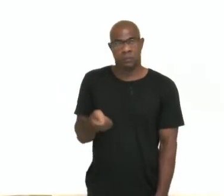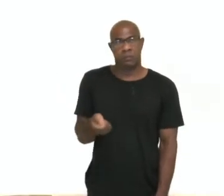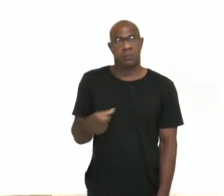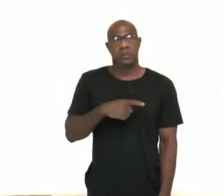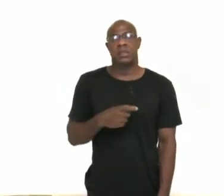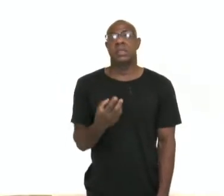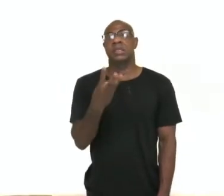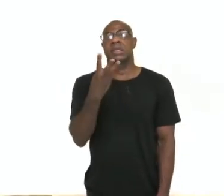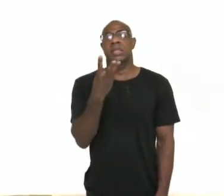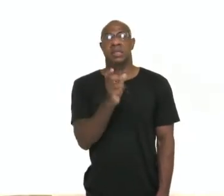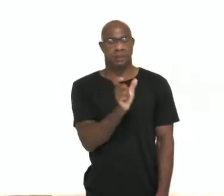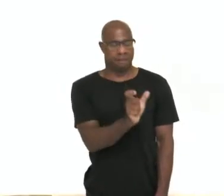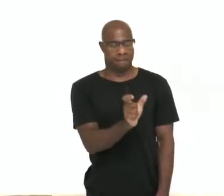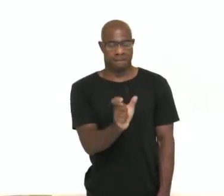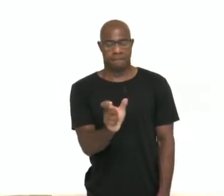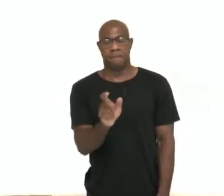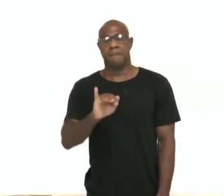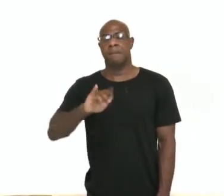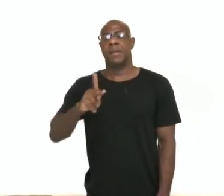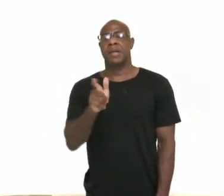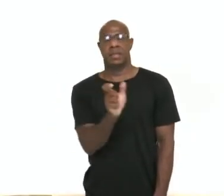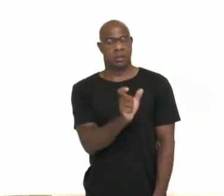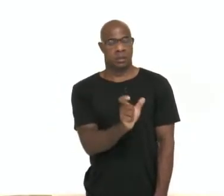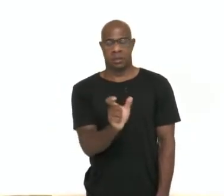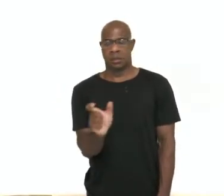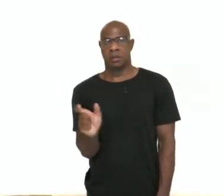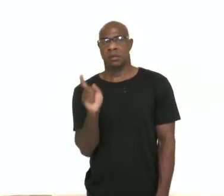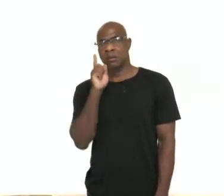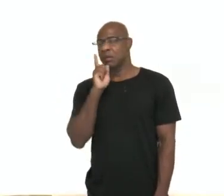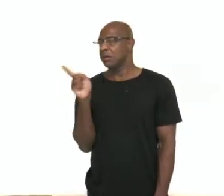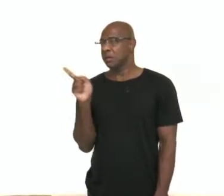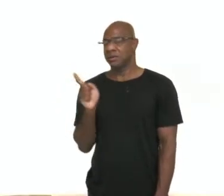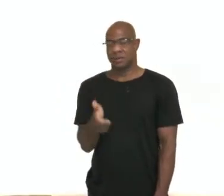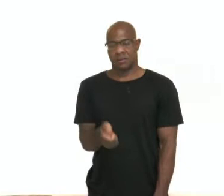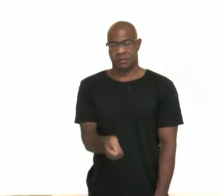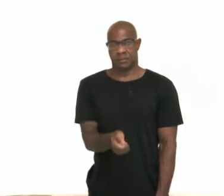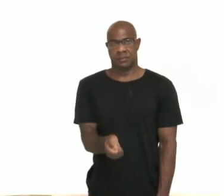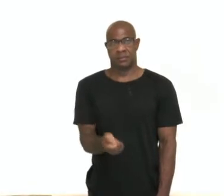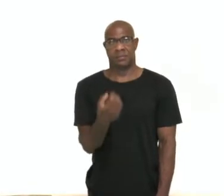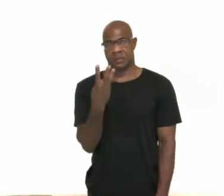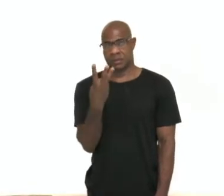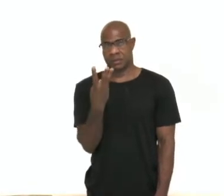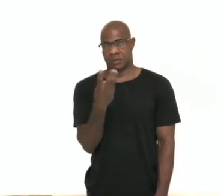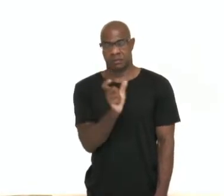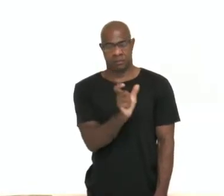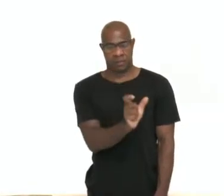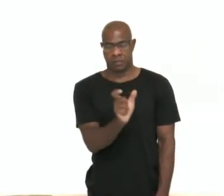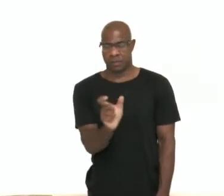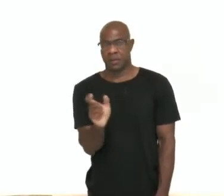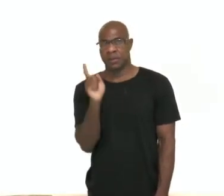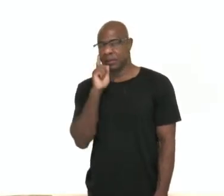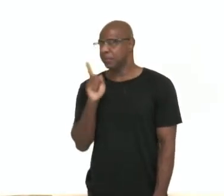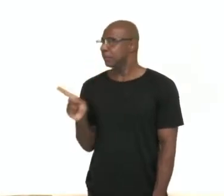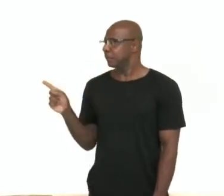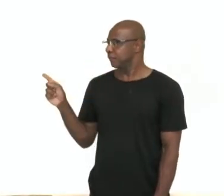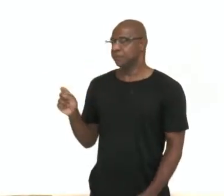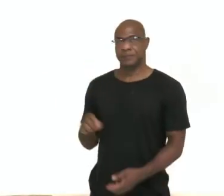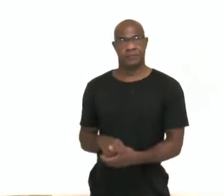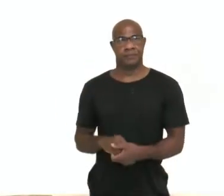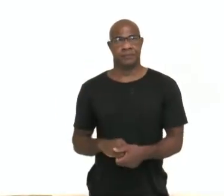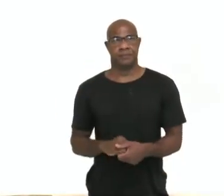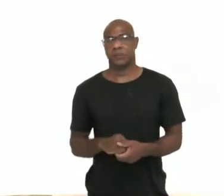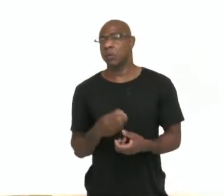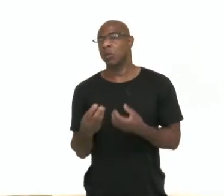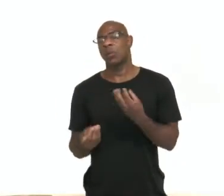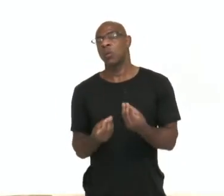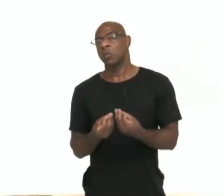três pilhas associadas dessa forma aqui. Essa associação aqui é a associação em série. Vamos entender como é que ela funciona,